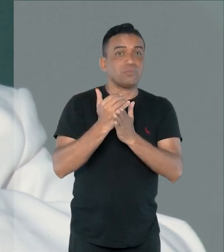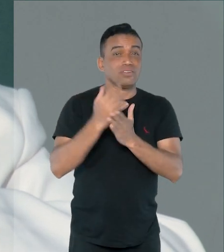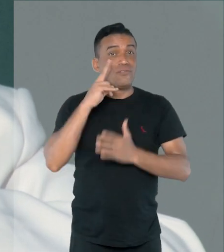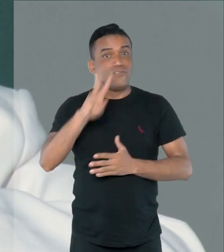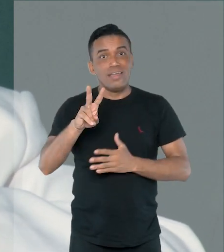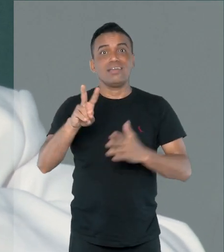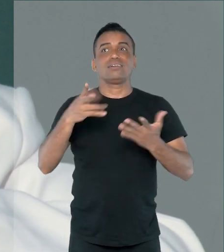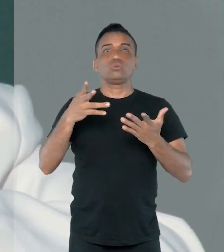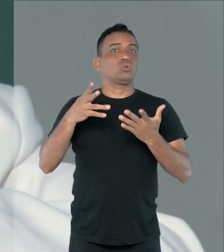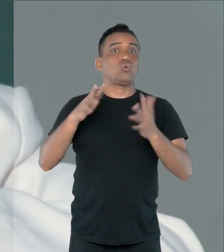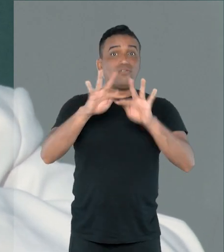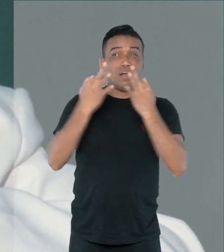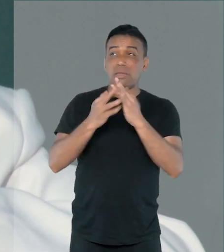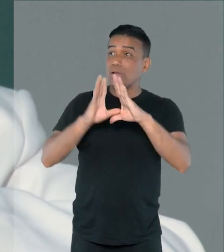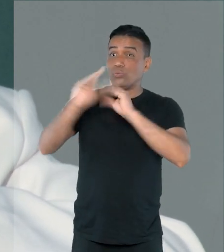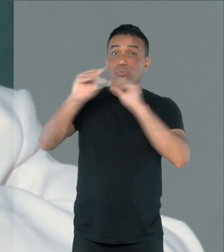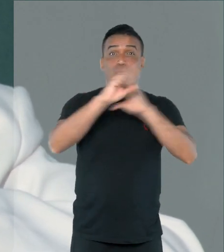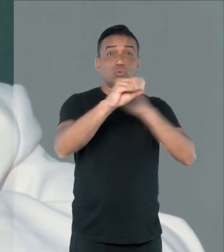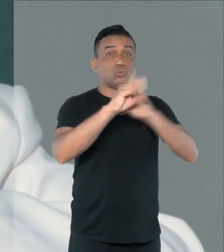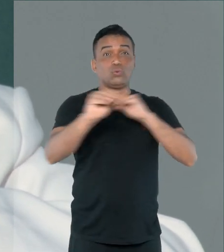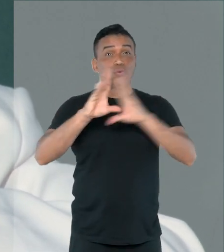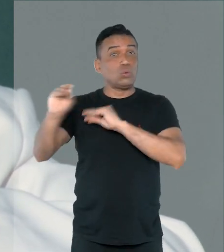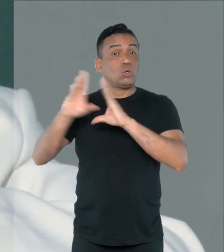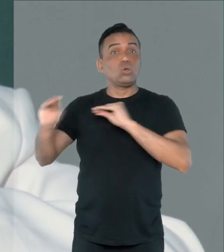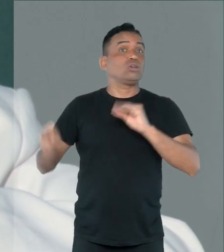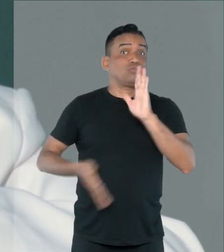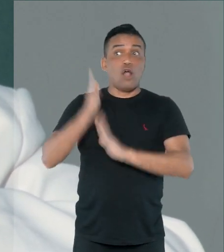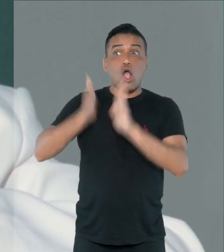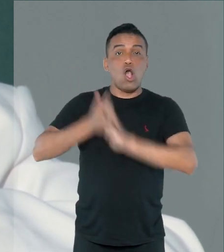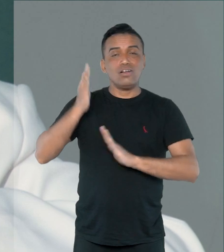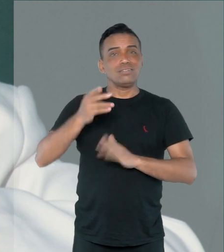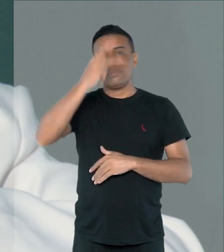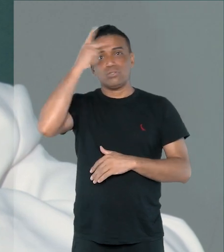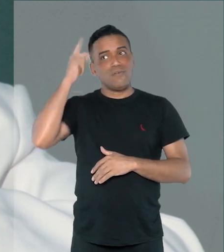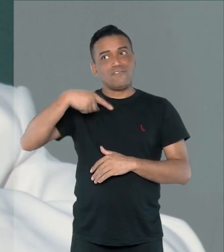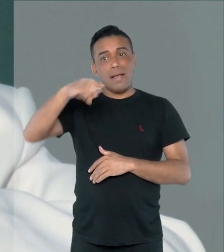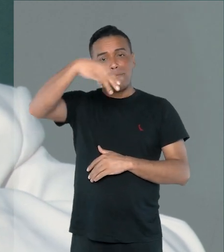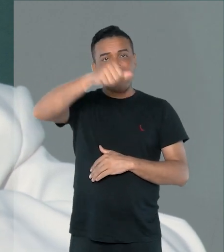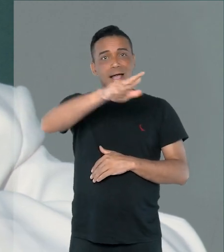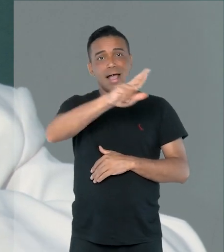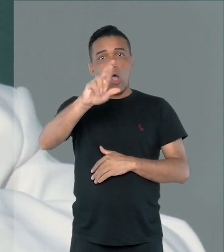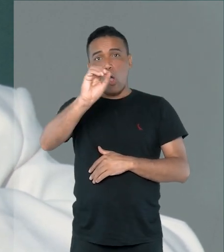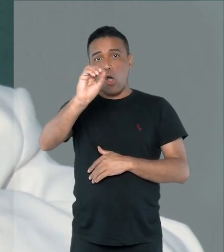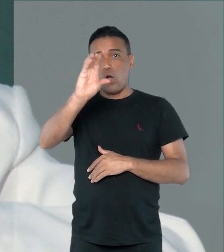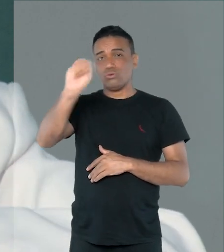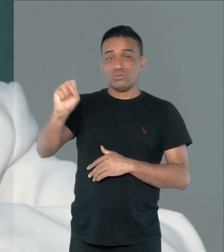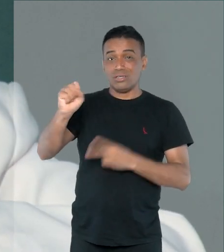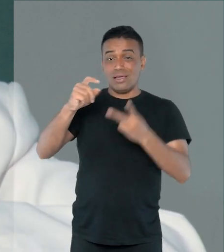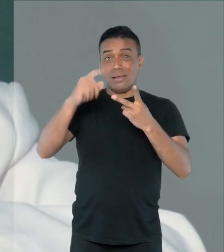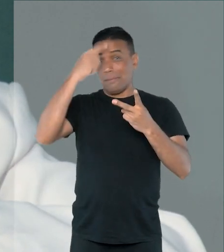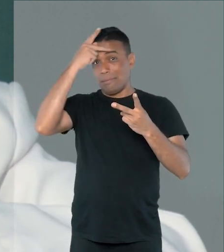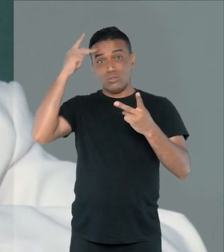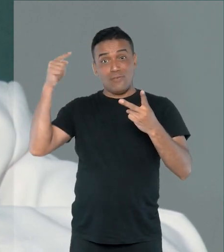fogem. Né? Tem gente que vai para o Marrocos, tem gente que vem para o Brasil, todo mundo apavorado com a chegada